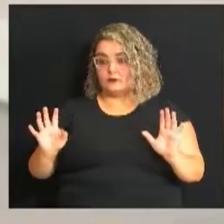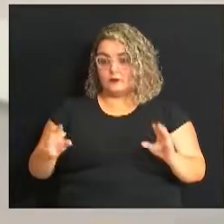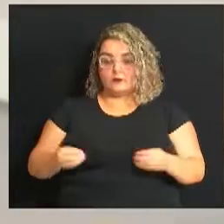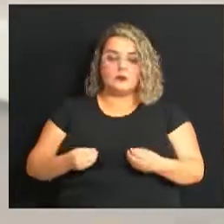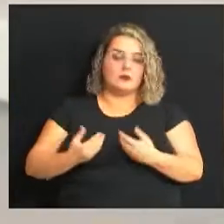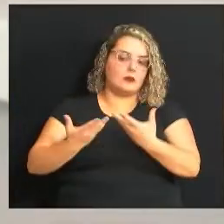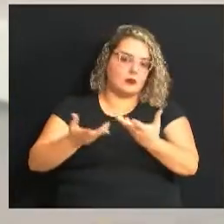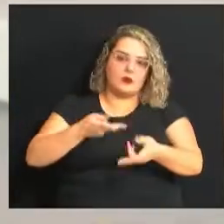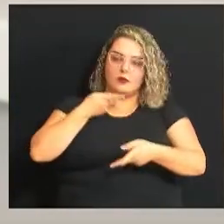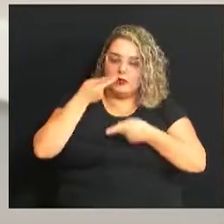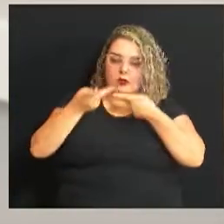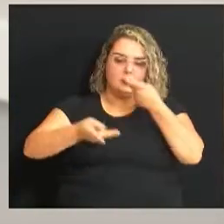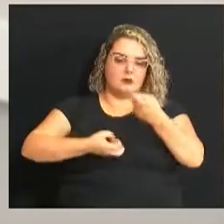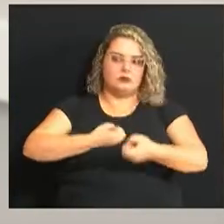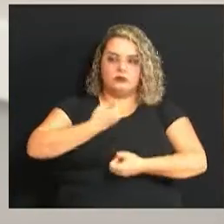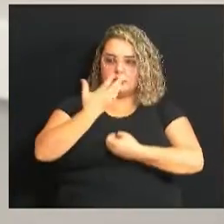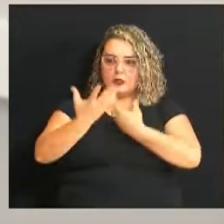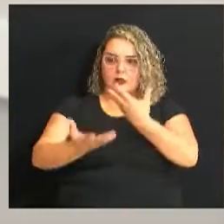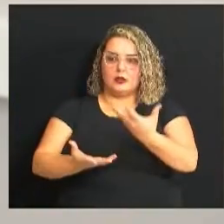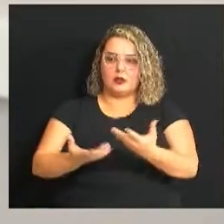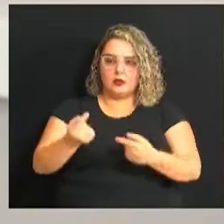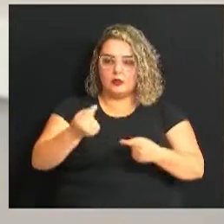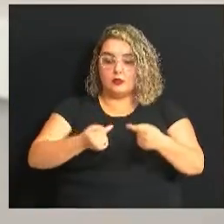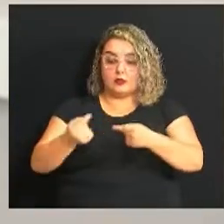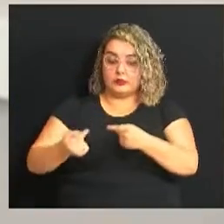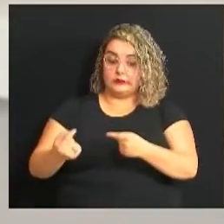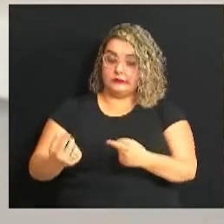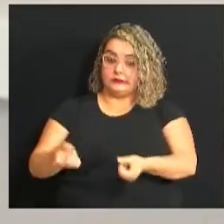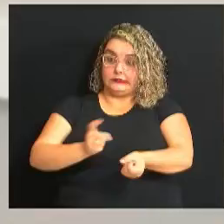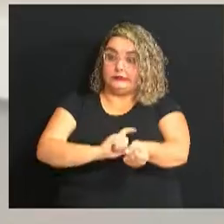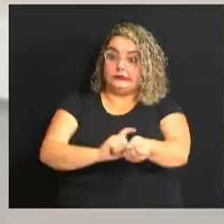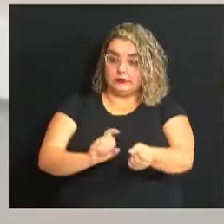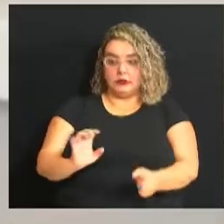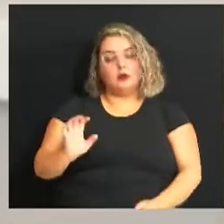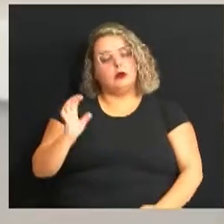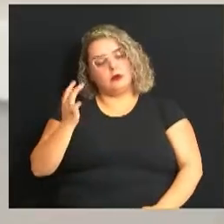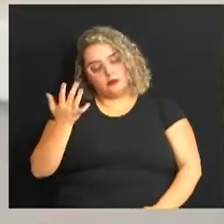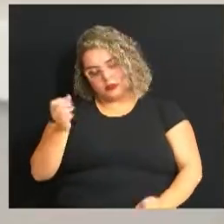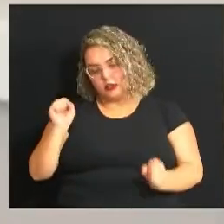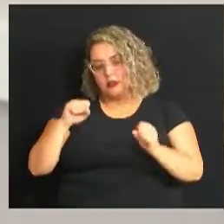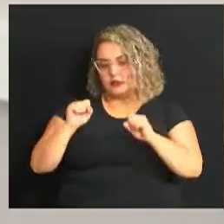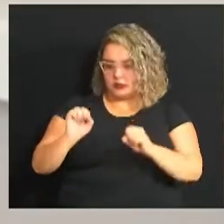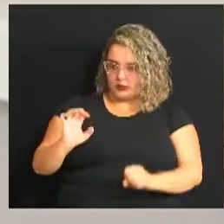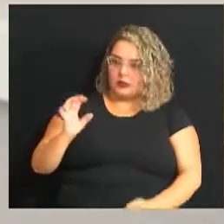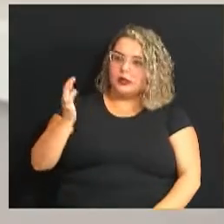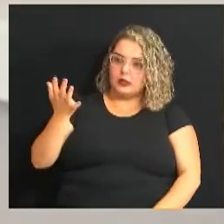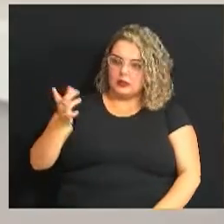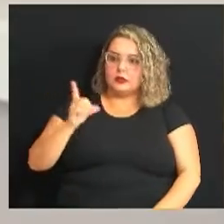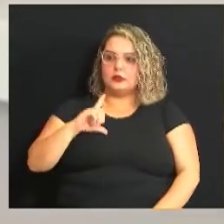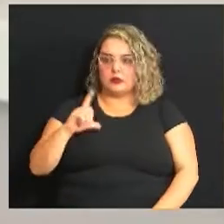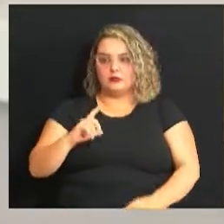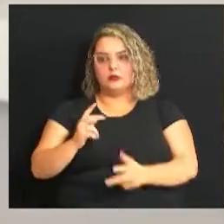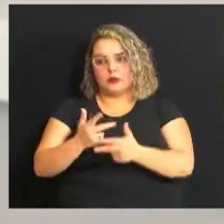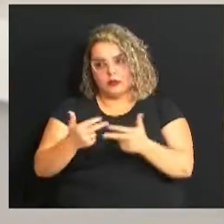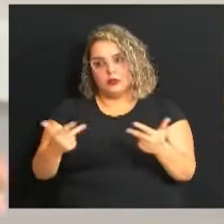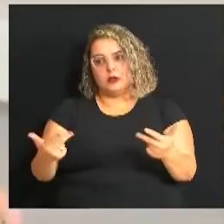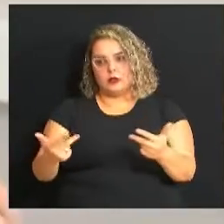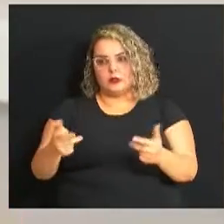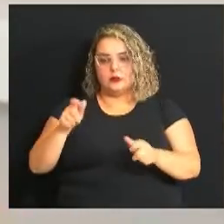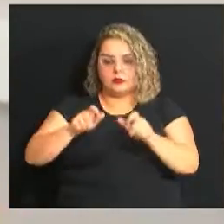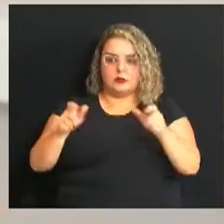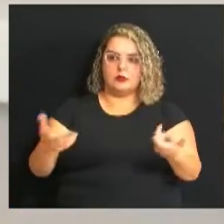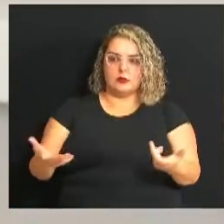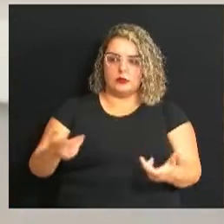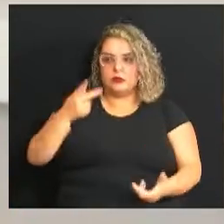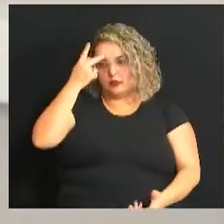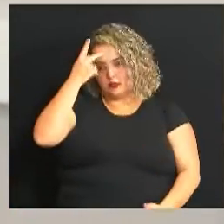de muitas vezes até uma discussão um pouco mais acalorada, e que às vezes acontece. Né? Acontece sim, a gente já teve caso, né, e as pessoas, e o conciliador, ele